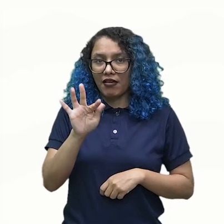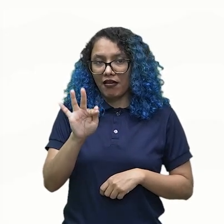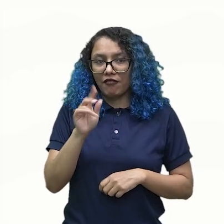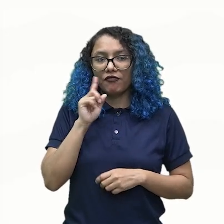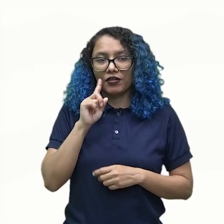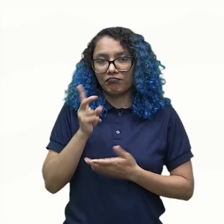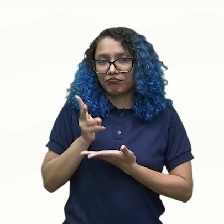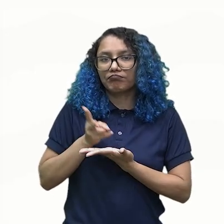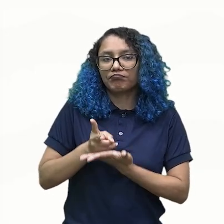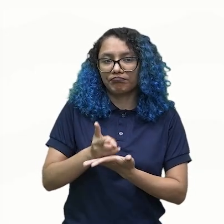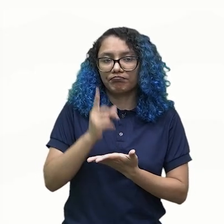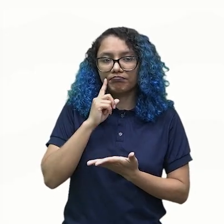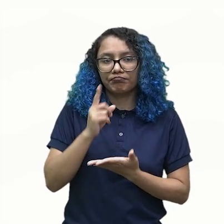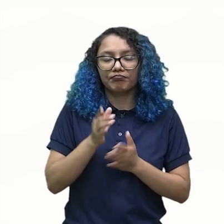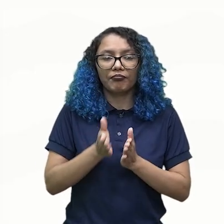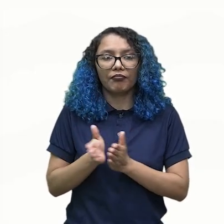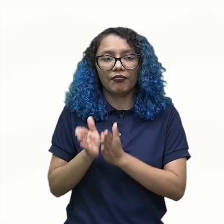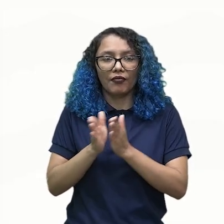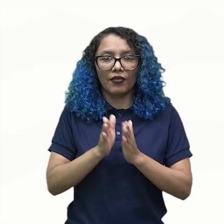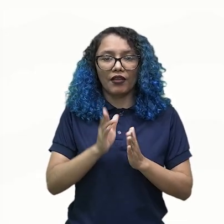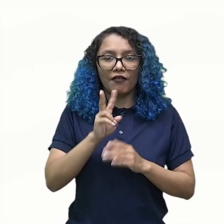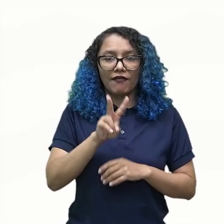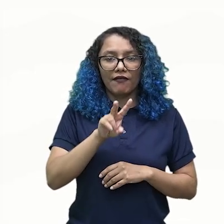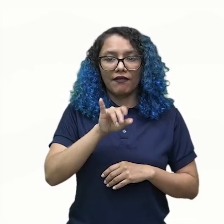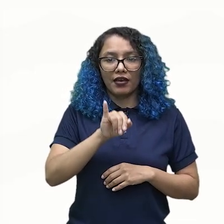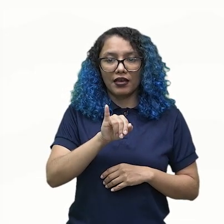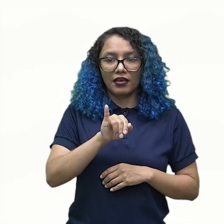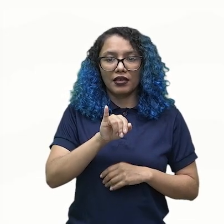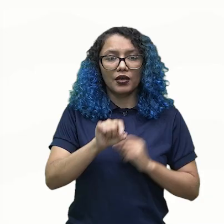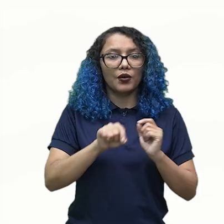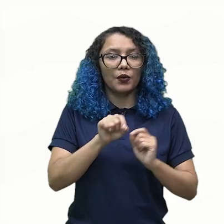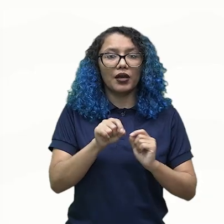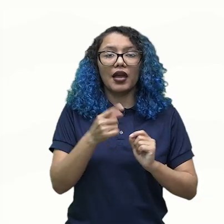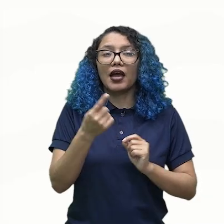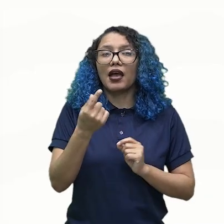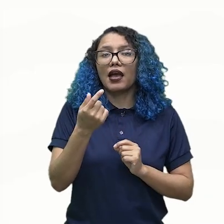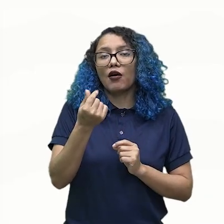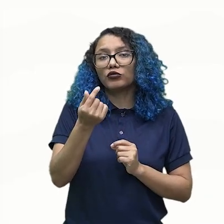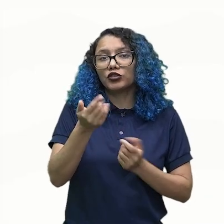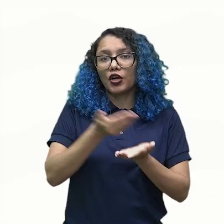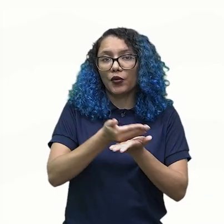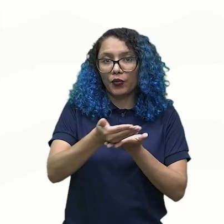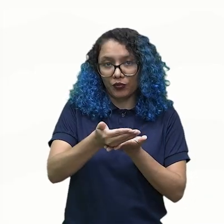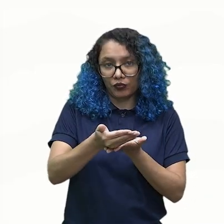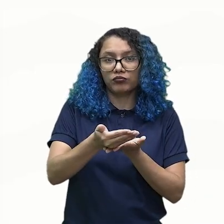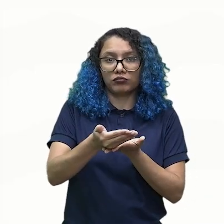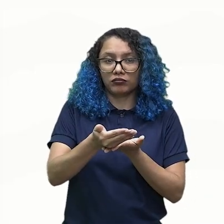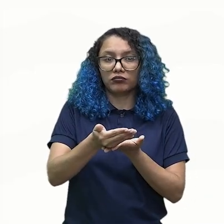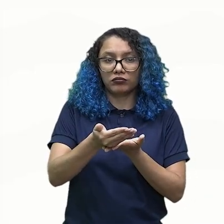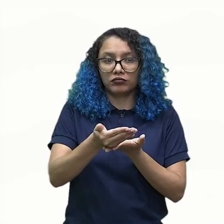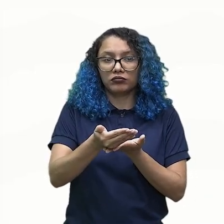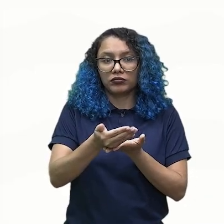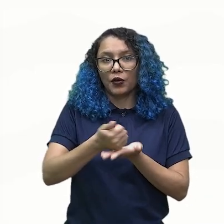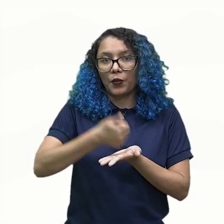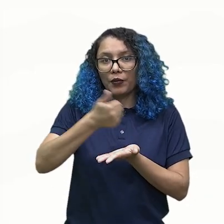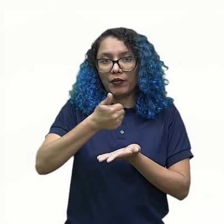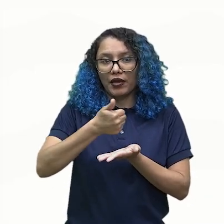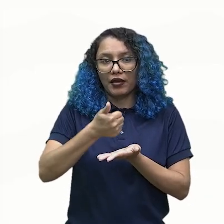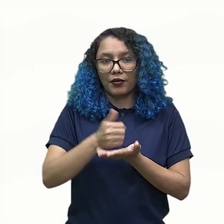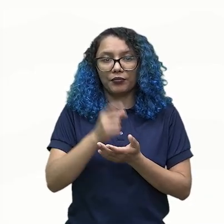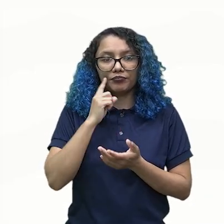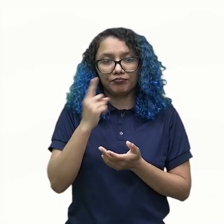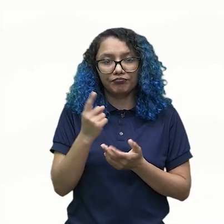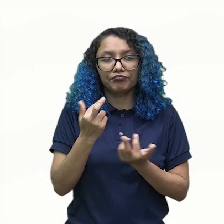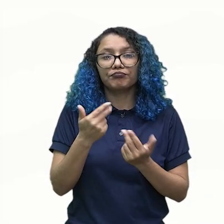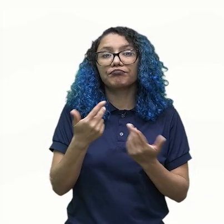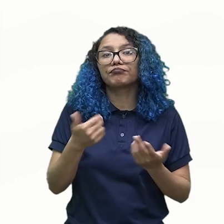mesmo, tá? O VI, a gente chama de valor inicial, que nesse exemplo equivale a